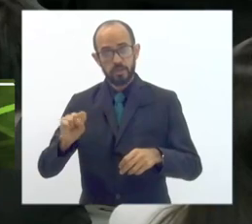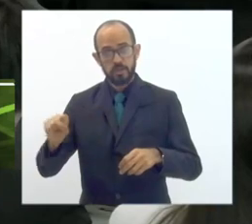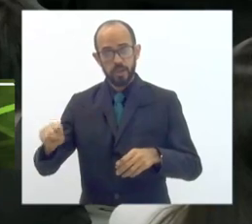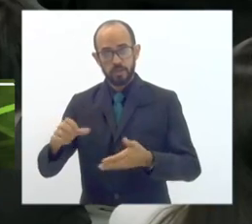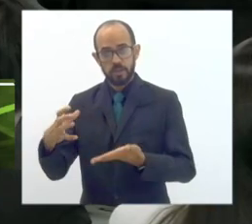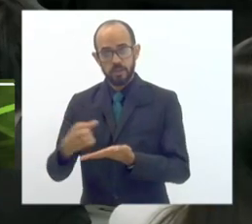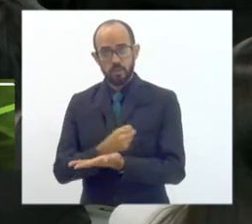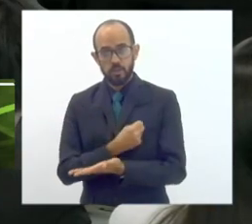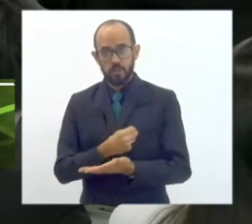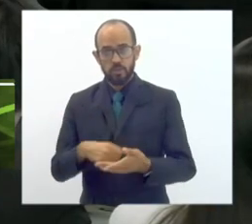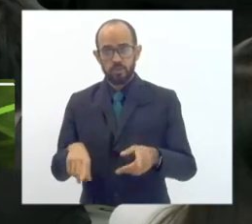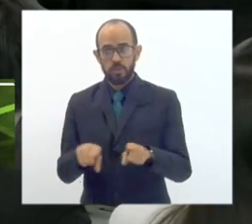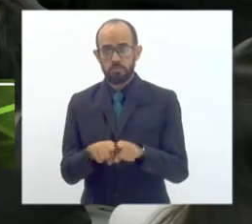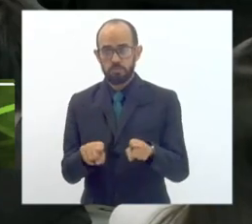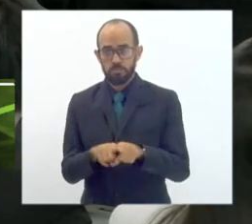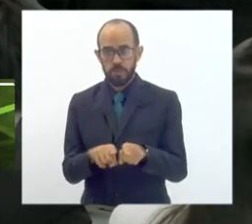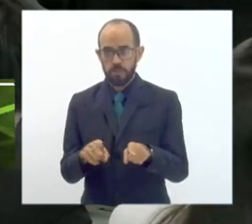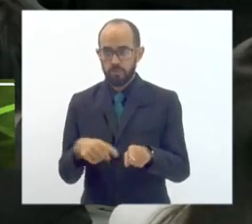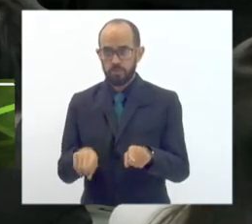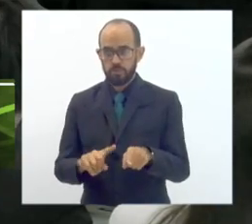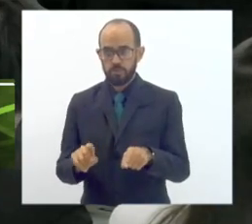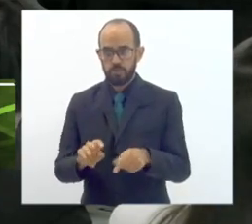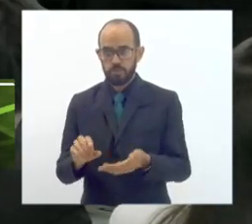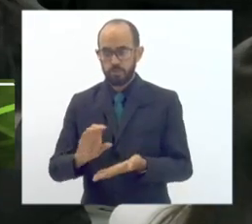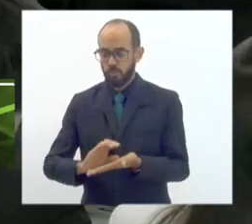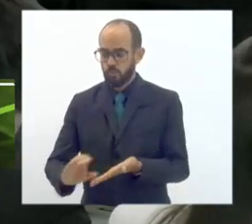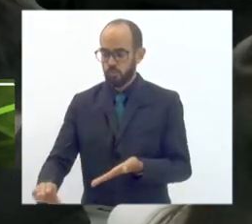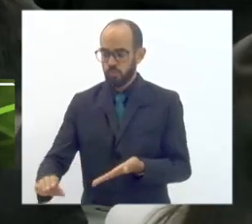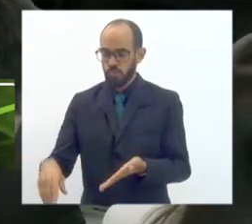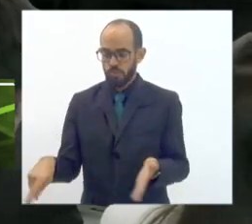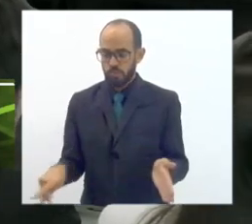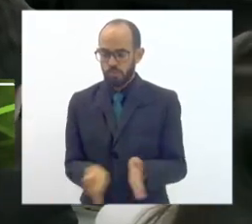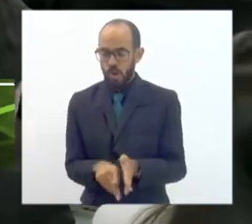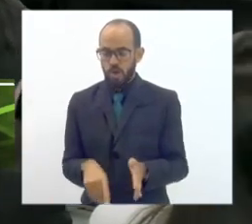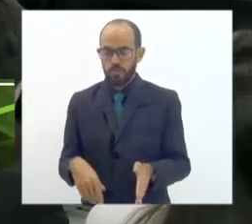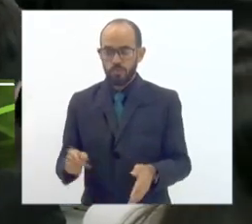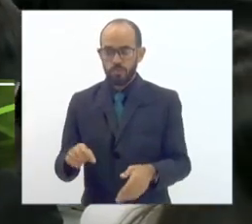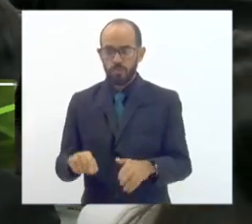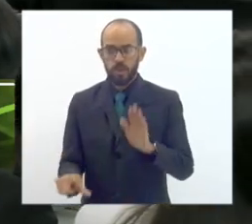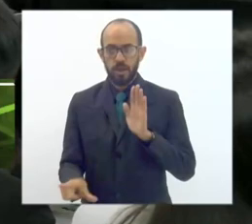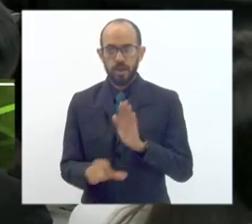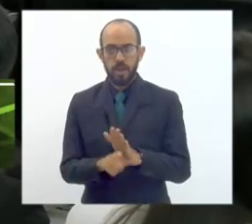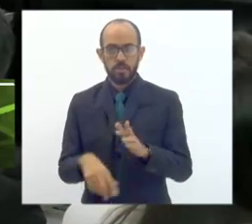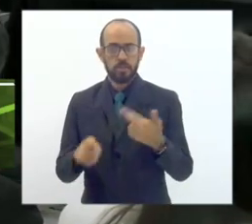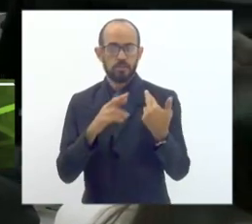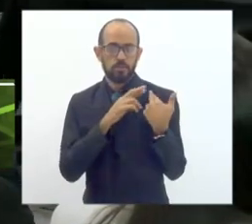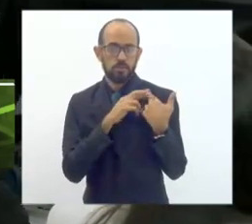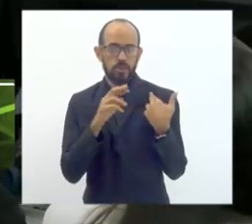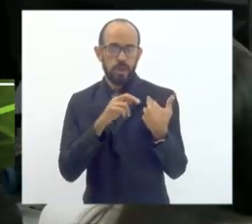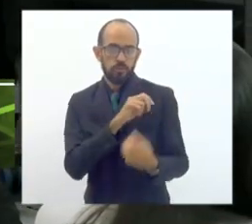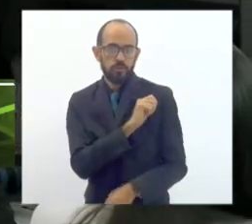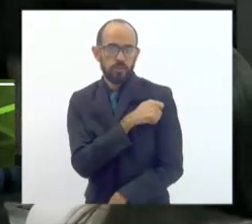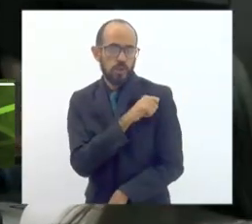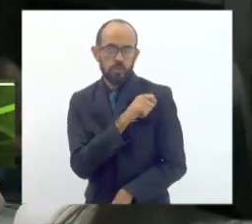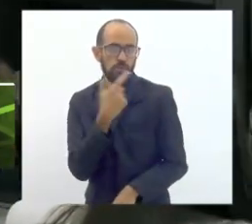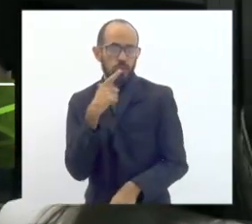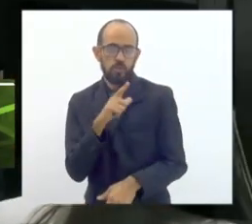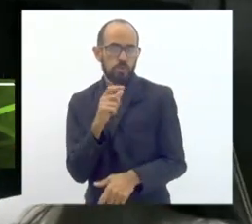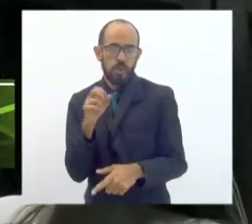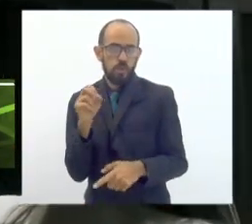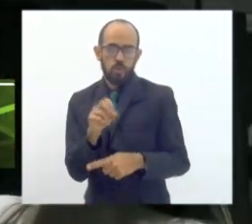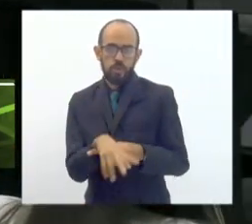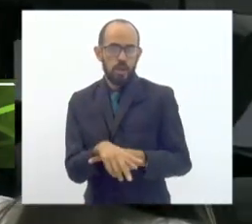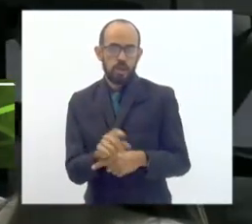não precisa colocar um recurso próprio, que é difícil, você não tem, pela lei de responsabilidade fiscal, você não consegue mais contratar ninguém. E a